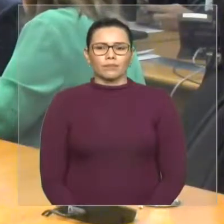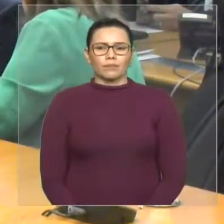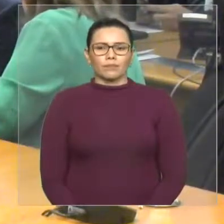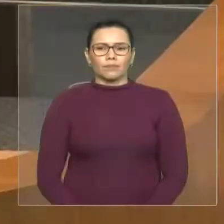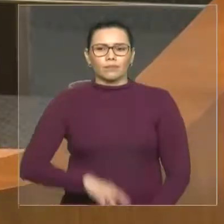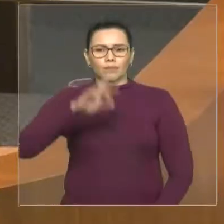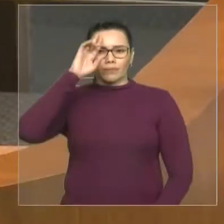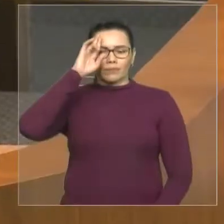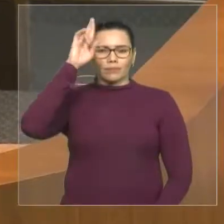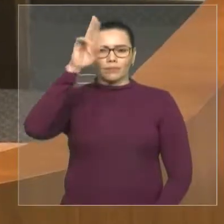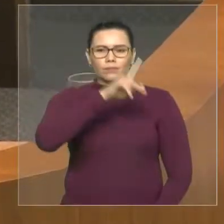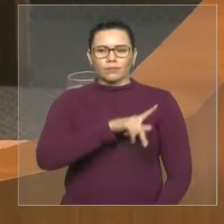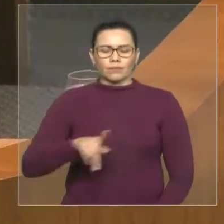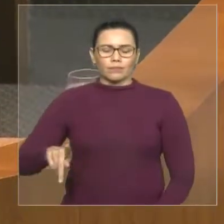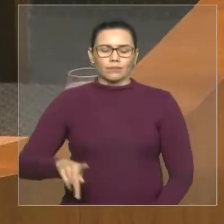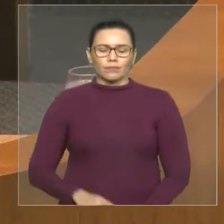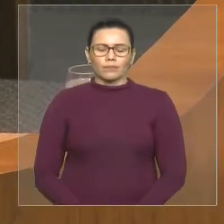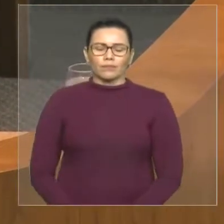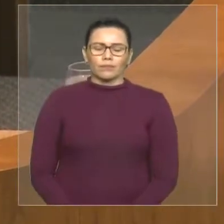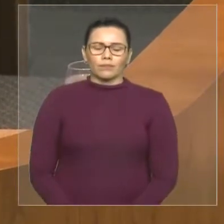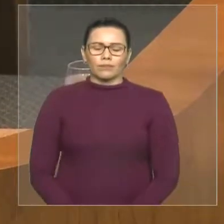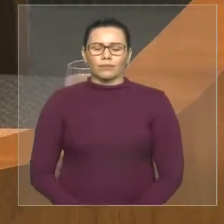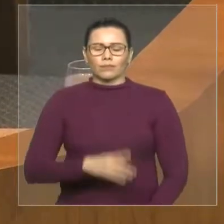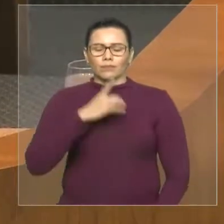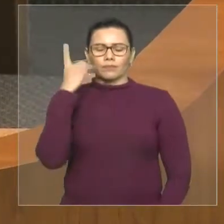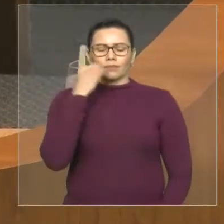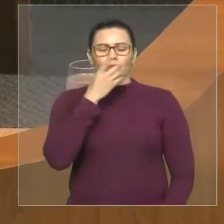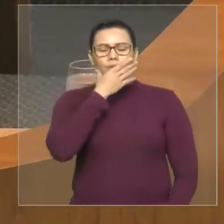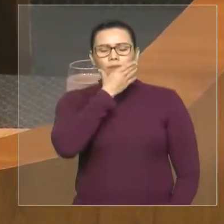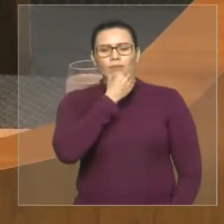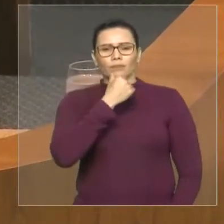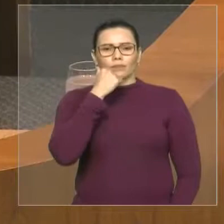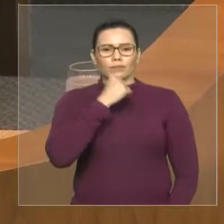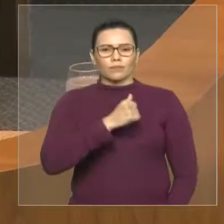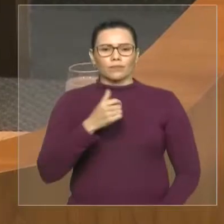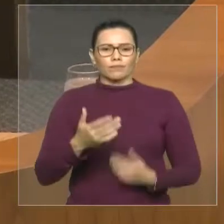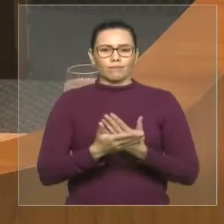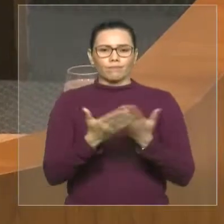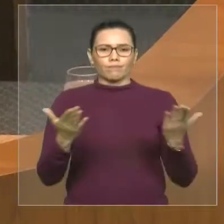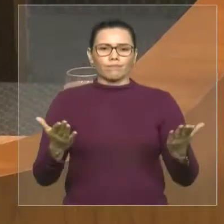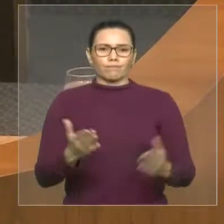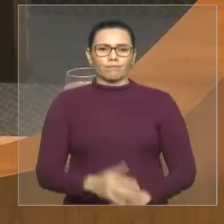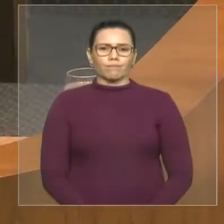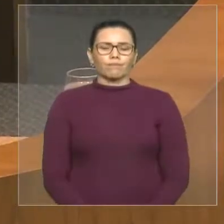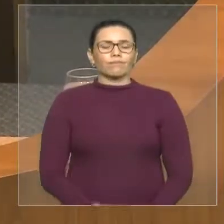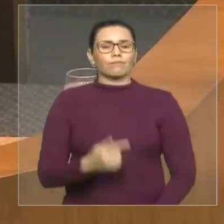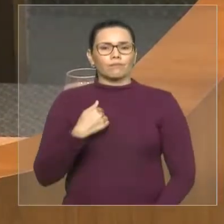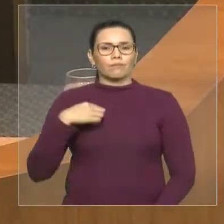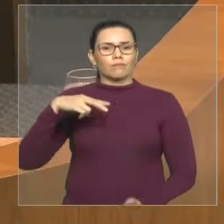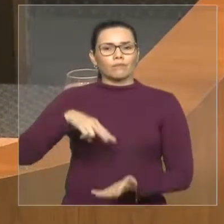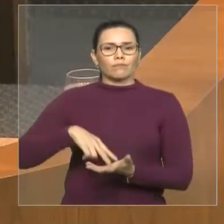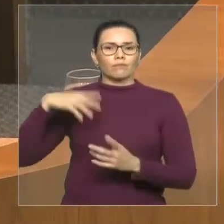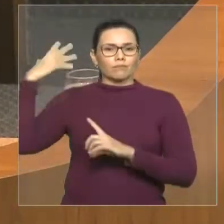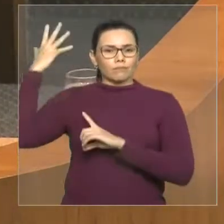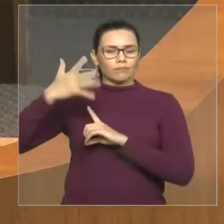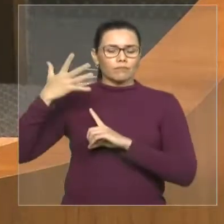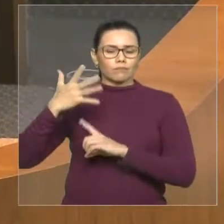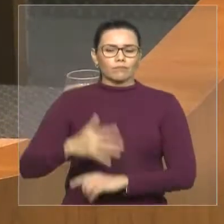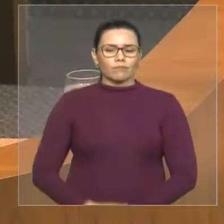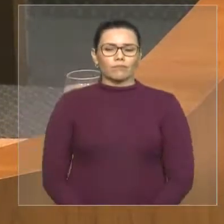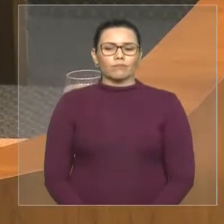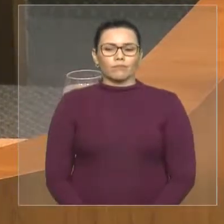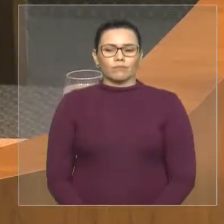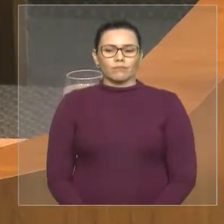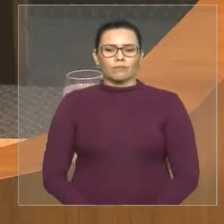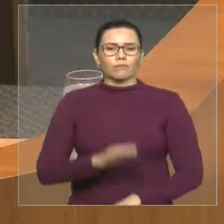Senhor presidente, senhoras e senhores deputados, deputadas, utilizo a tribuna nessa